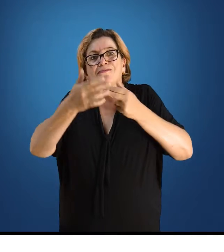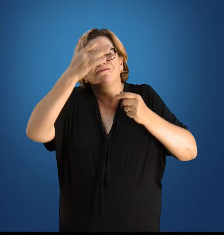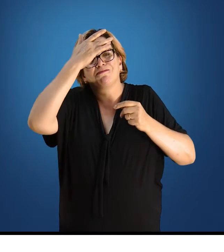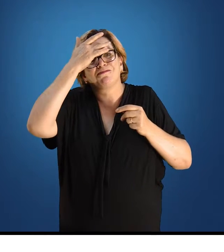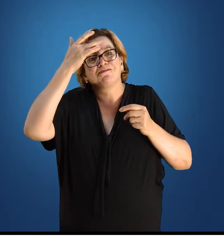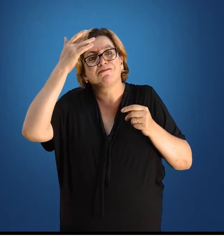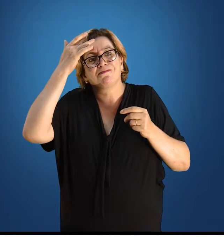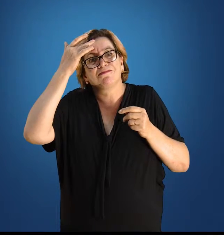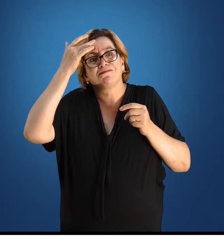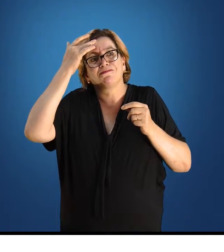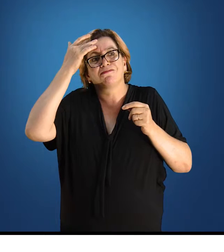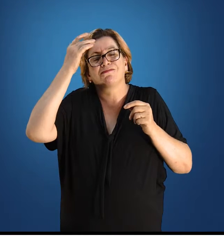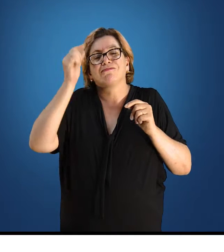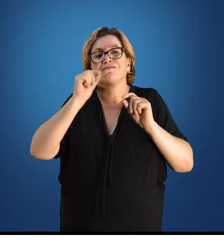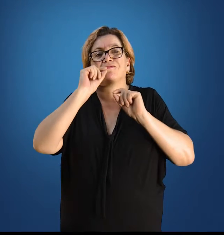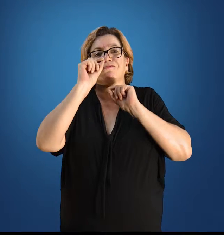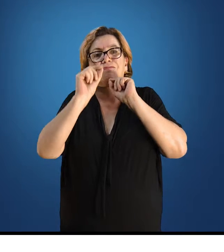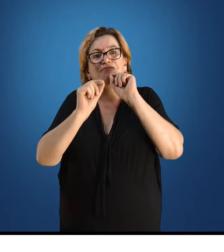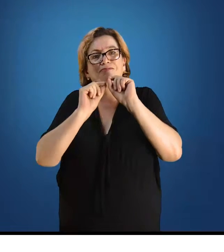né? E que você vai